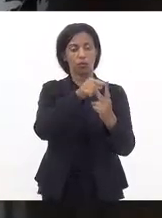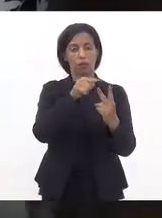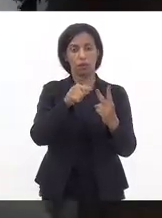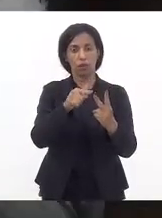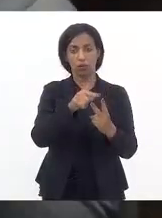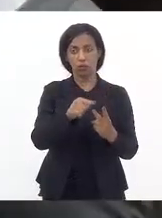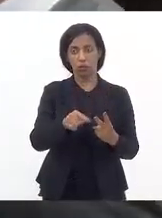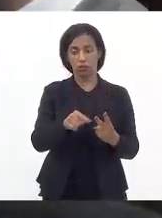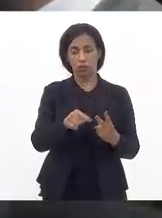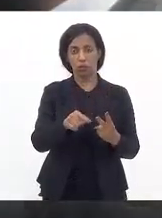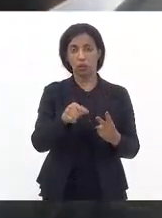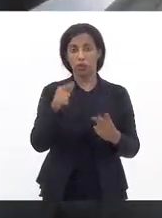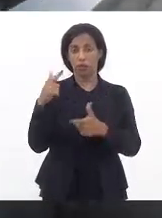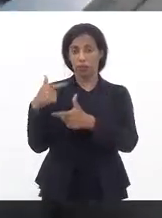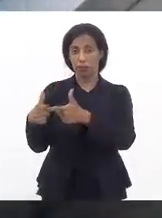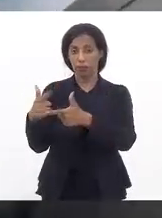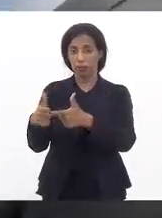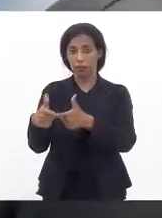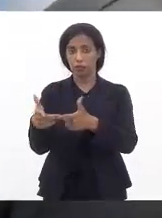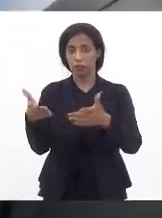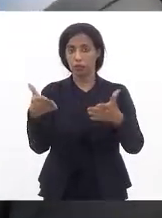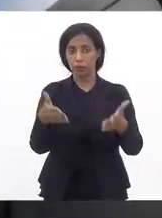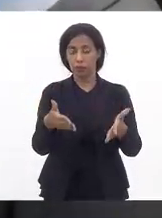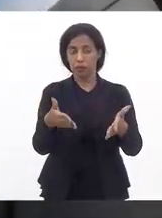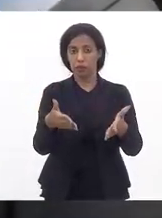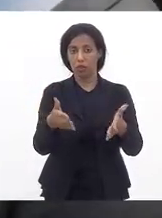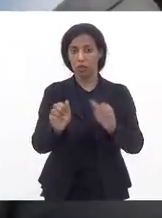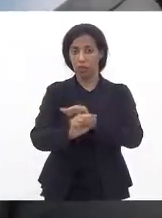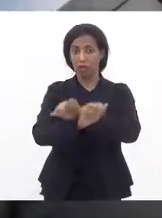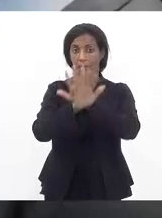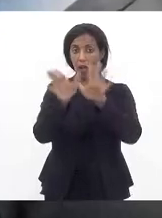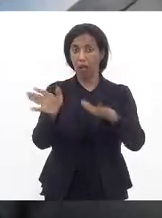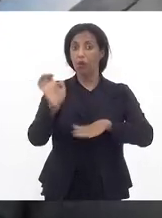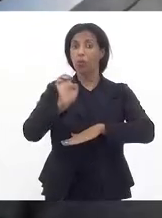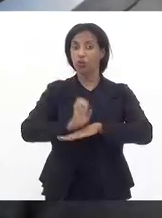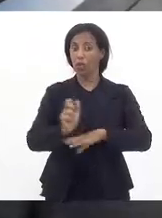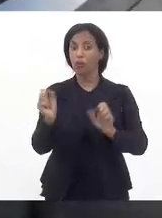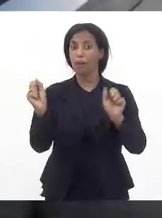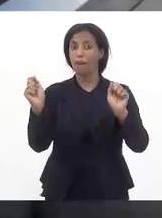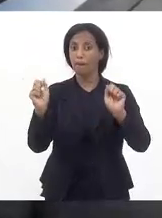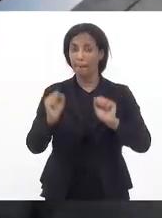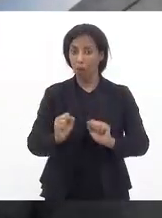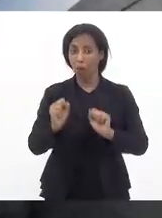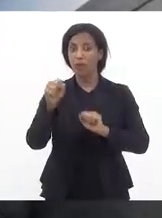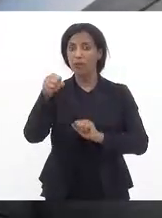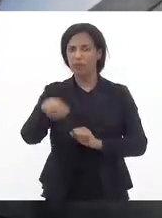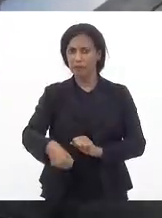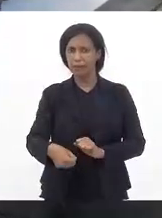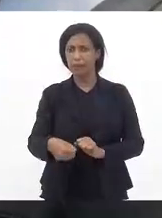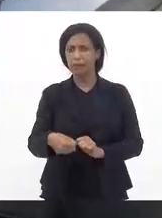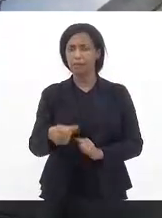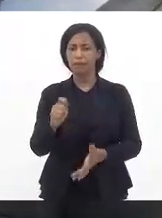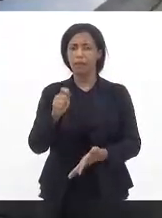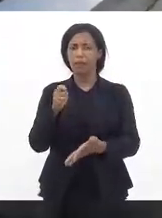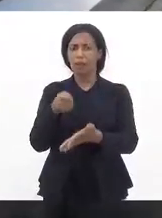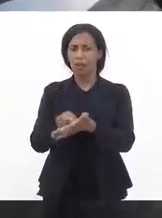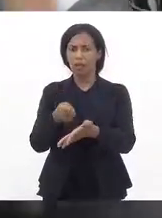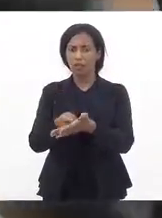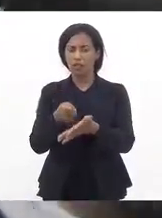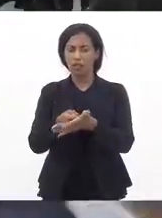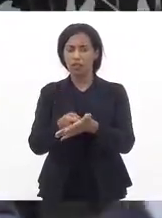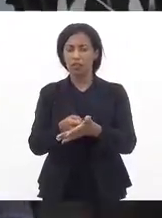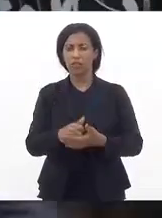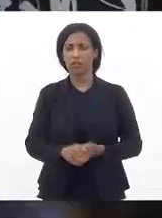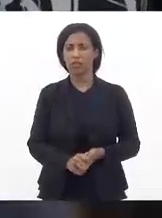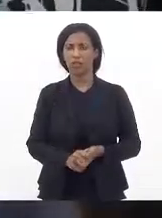duas e sobre este agravo deixem completamente claro que o estado Pode sim e por medidas restritivas em nome